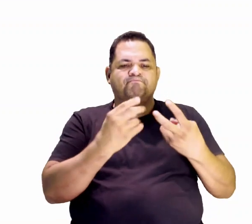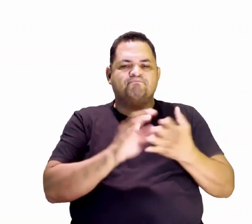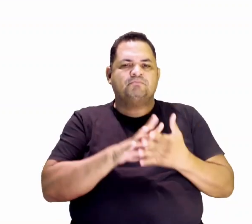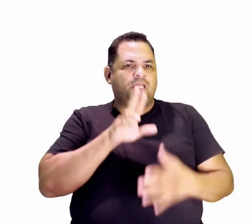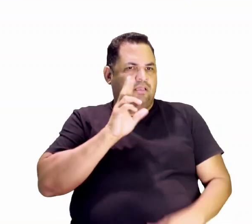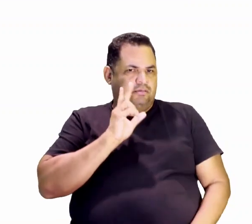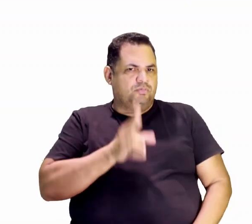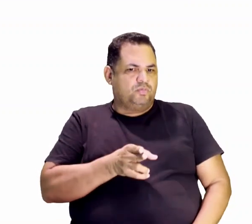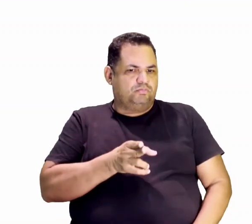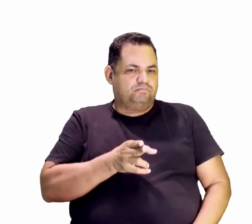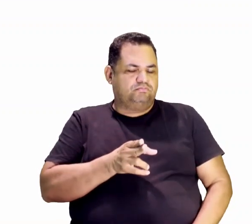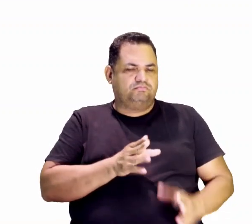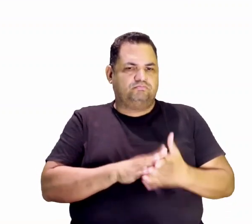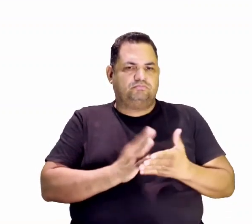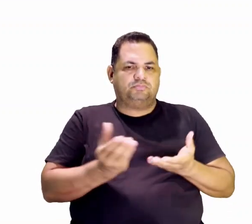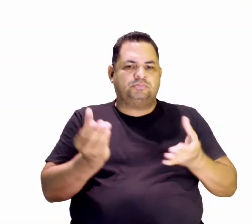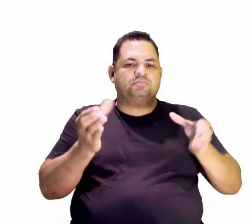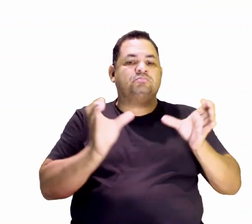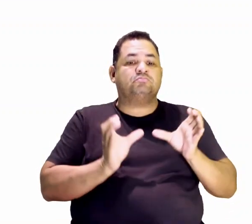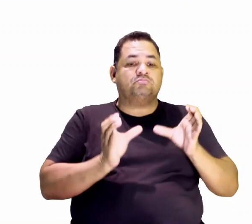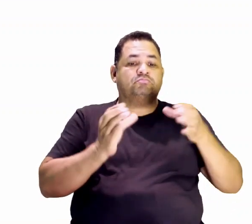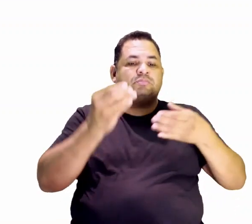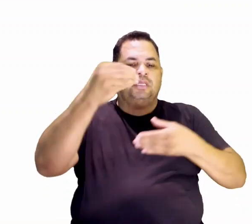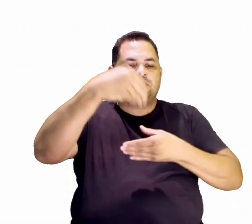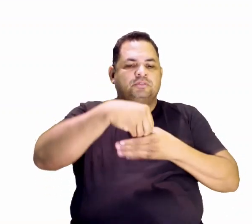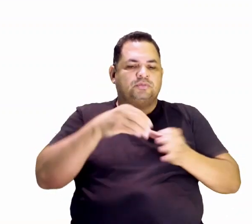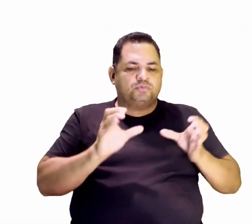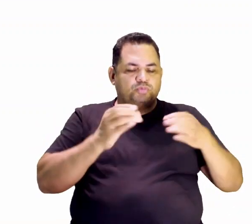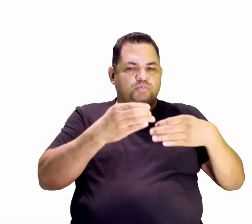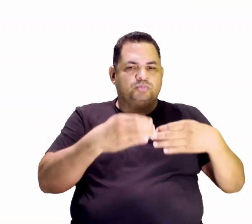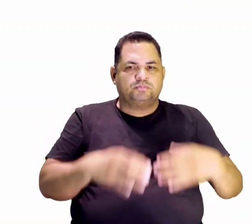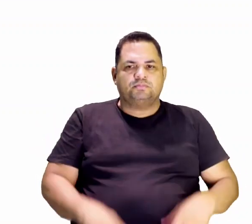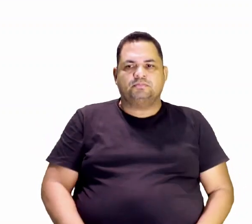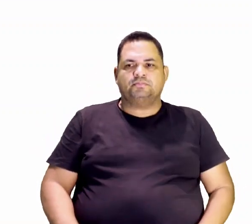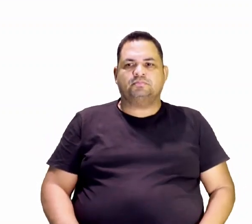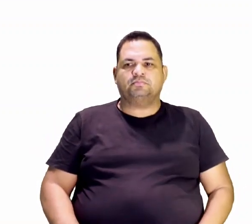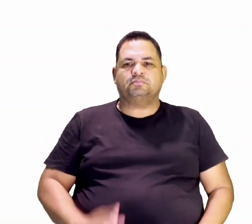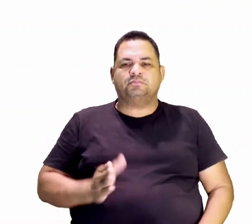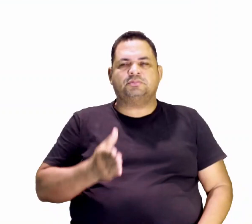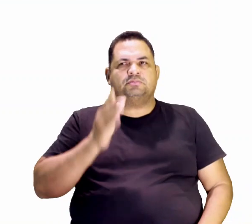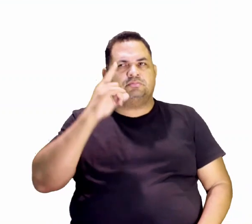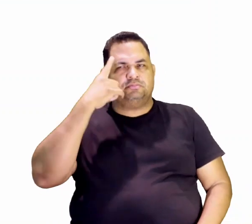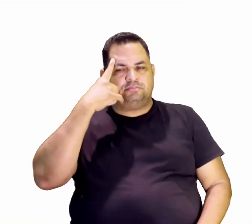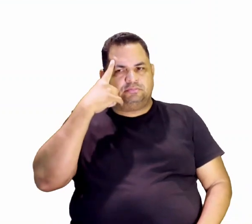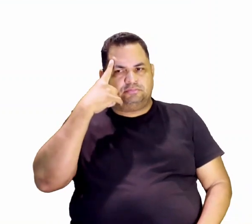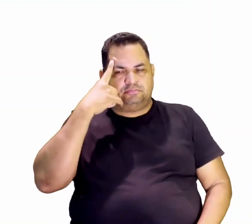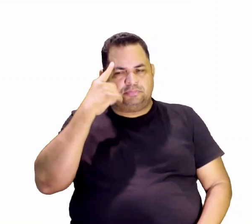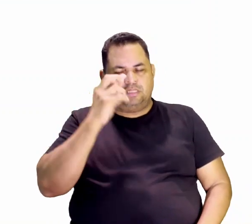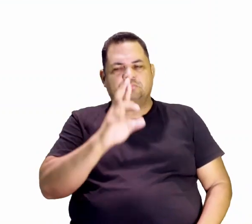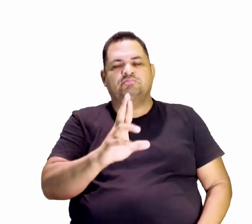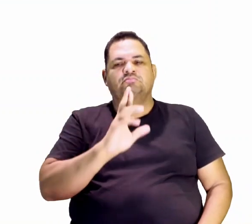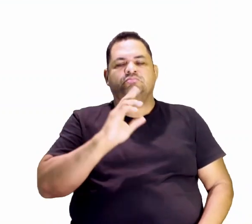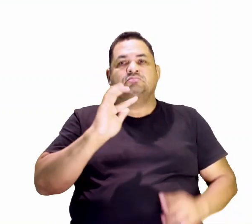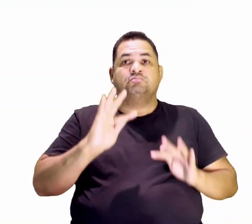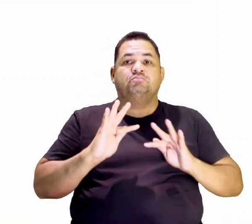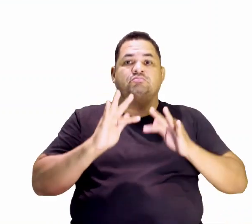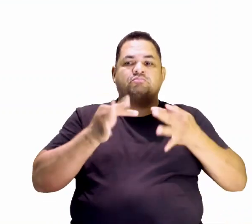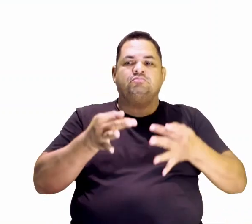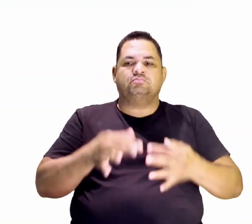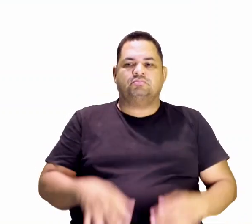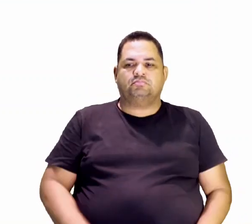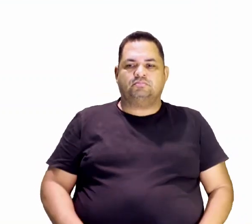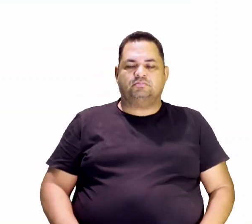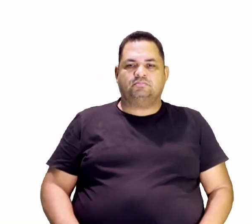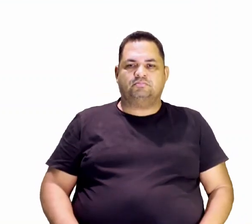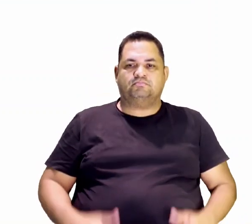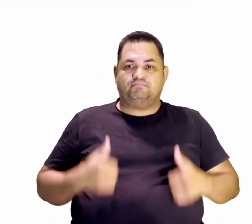falas? Você faz parte de algum grupo, de alguma tribo? Então já vai pensando aí, tu vai me responder no final, tá bom?